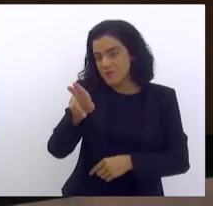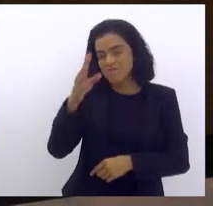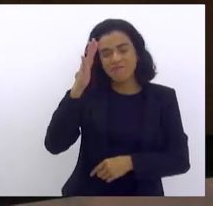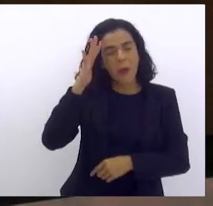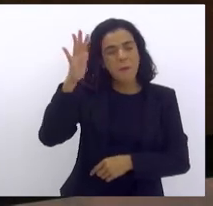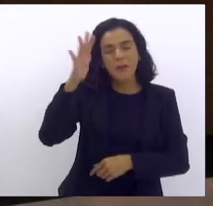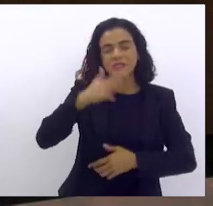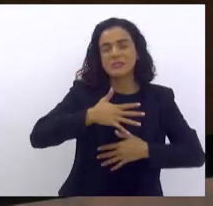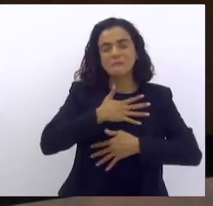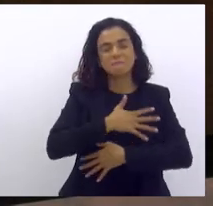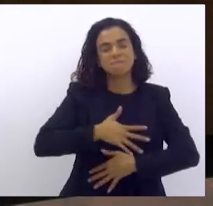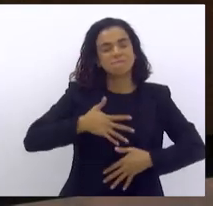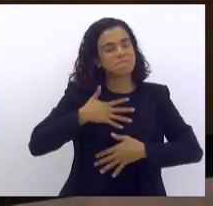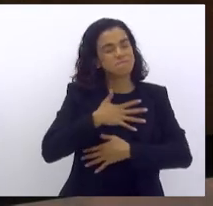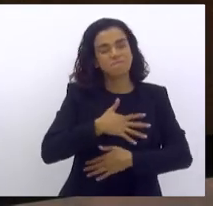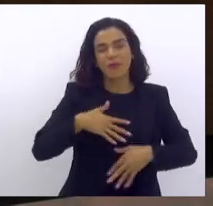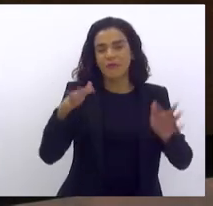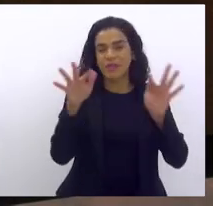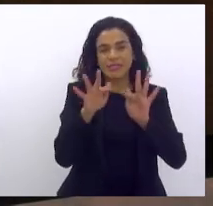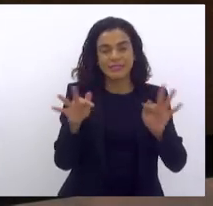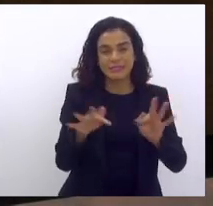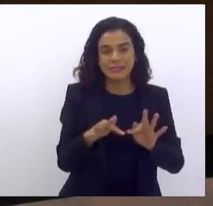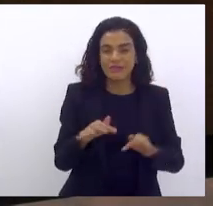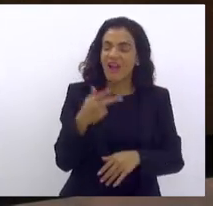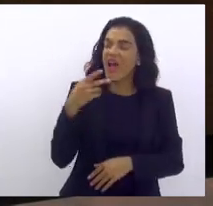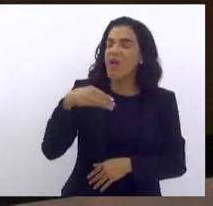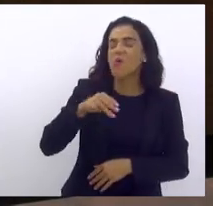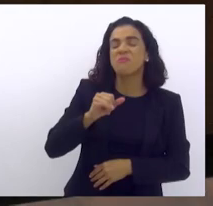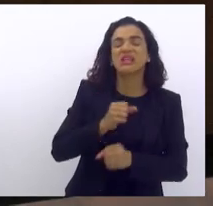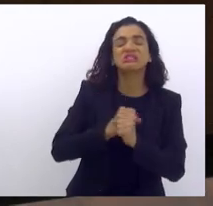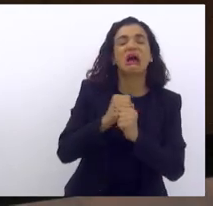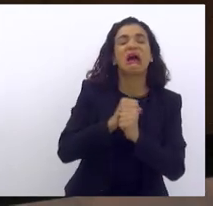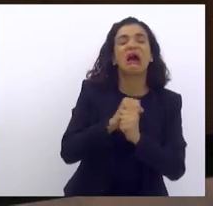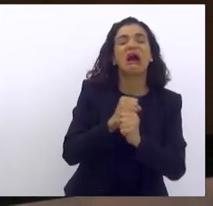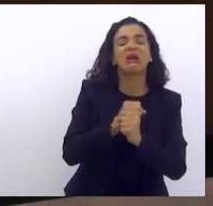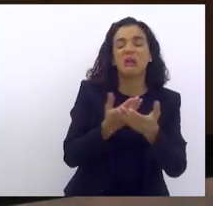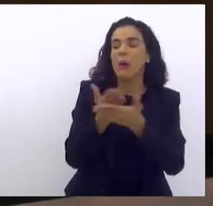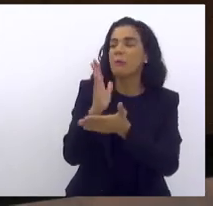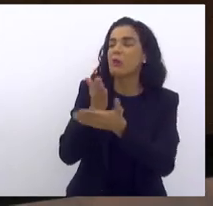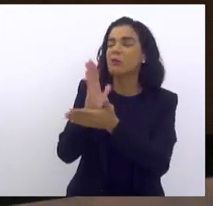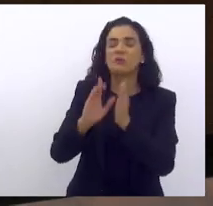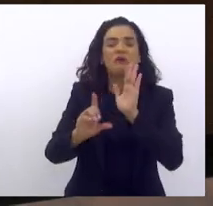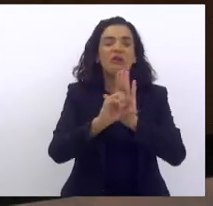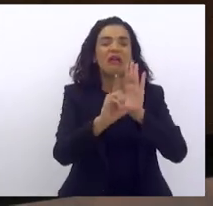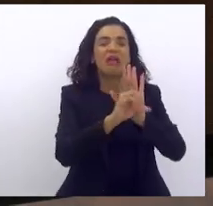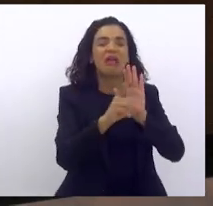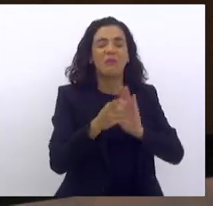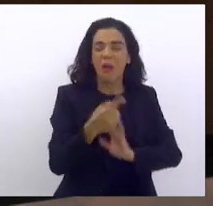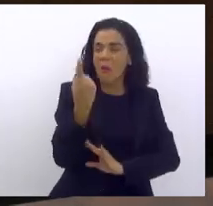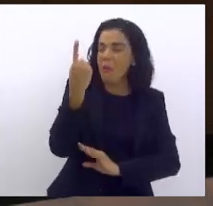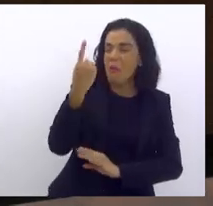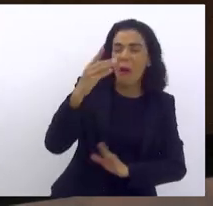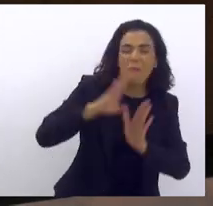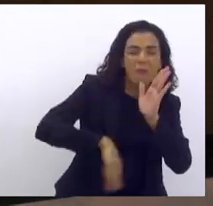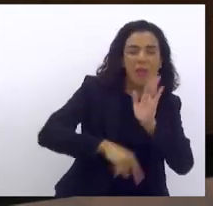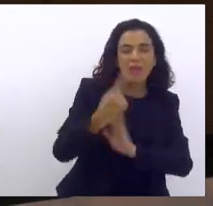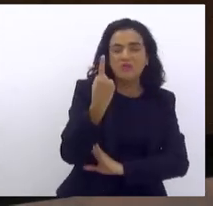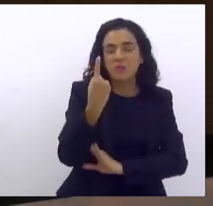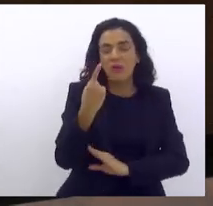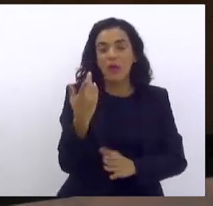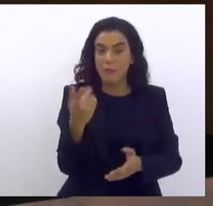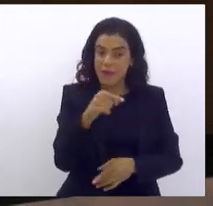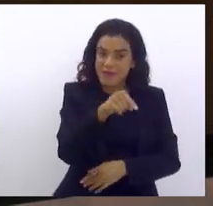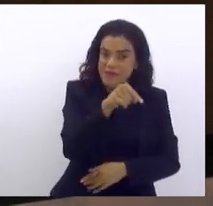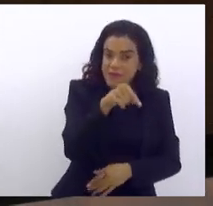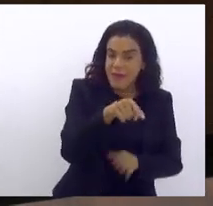a satisfação que eu tenho. Alguém vai dizer, pô, o MIC está aqui há tantos anos, já aprovou tantas leis, mais uma, menos uma, mas